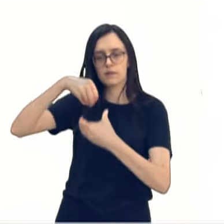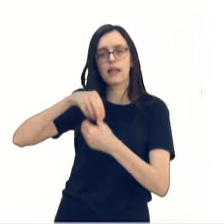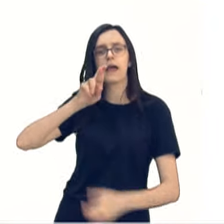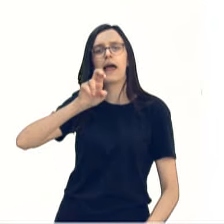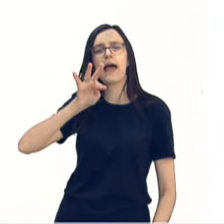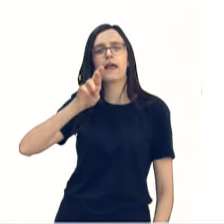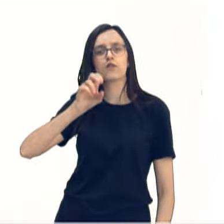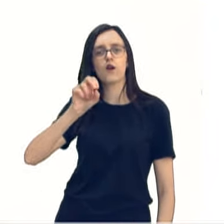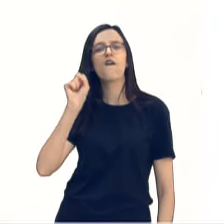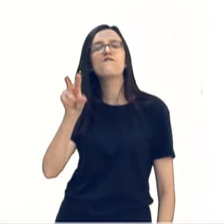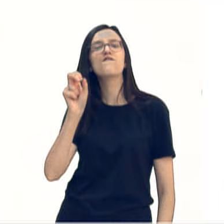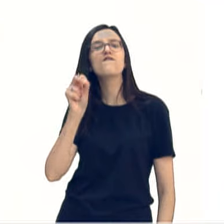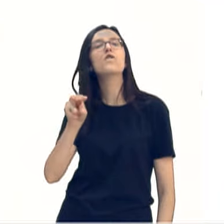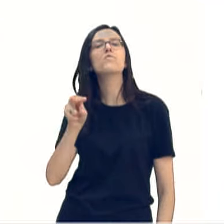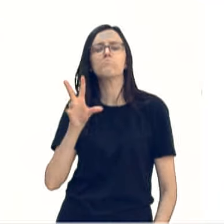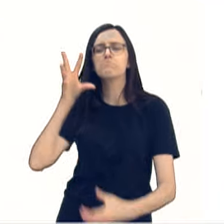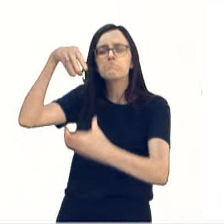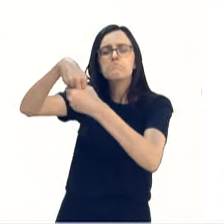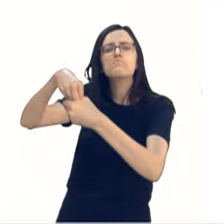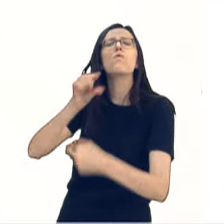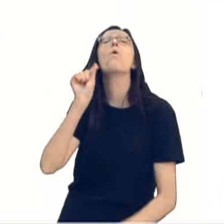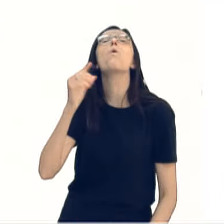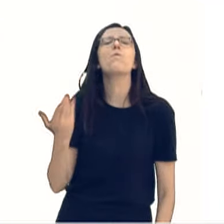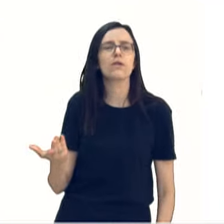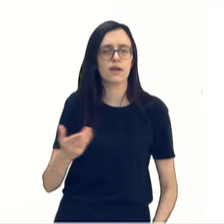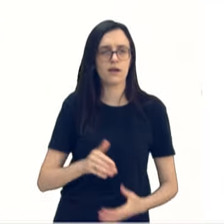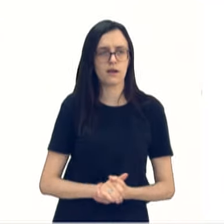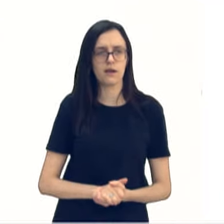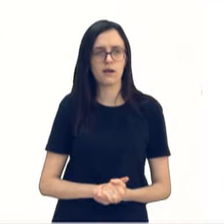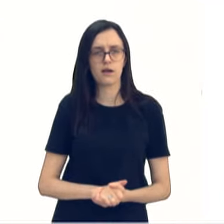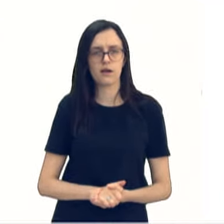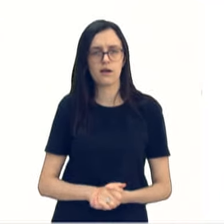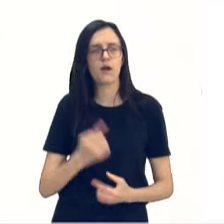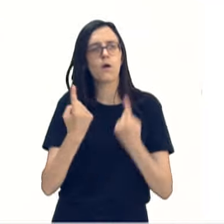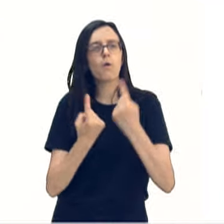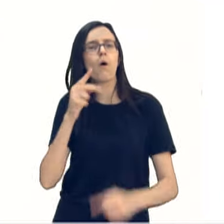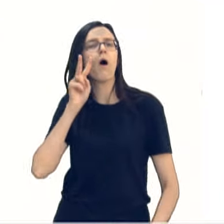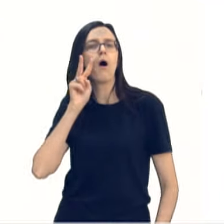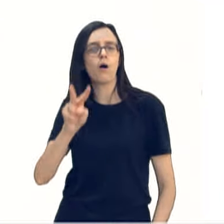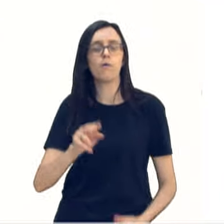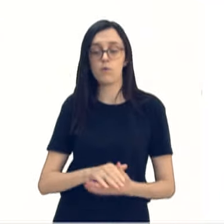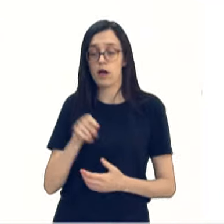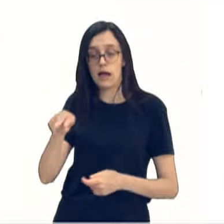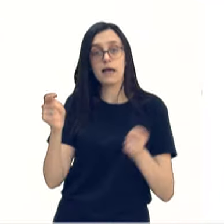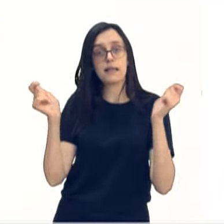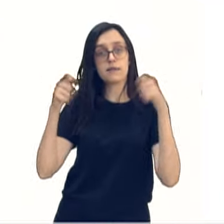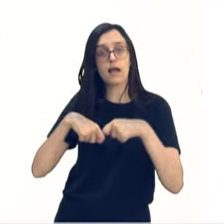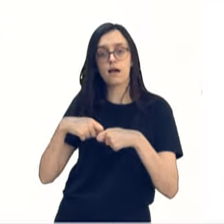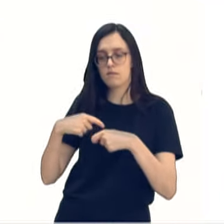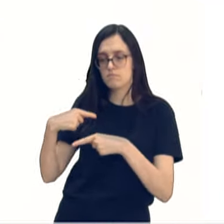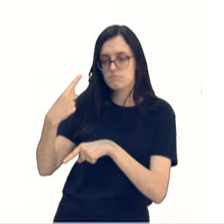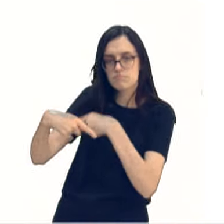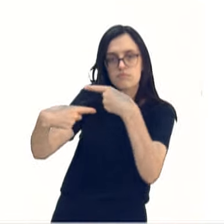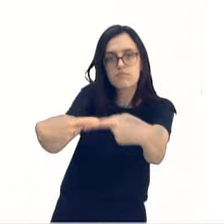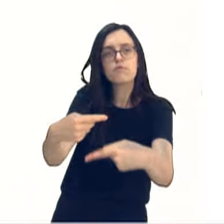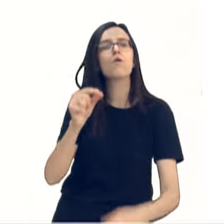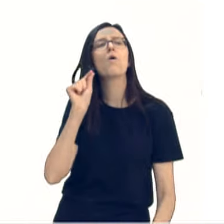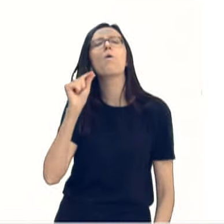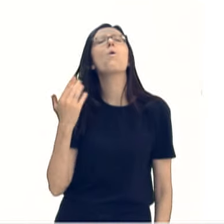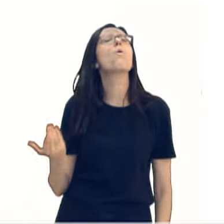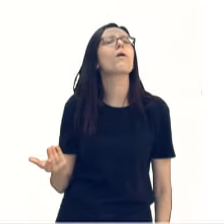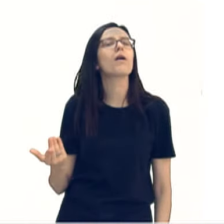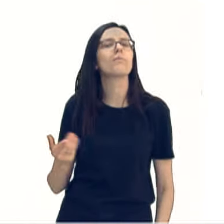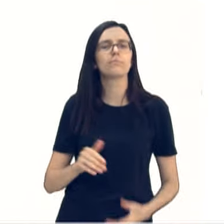o... Esses vírus apresentam uma enzima, a transcriptase reversa, capaz de produzir moléculas de a